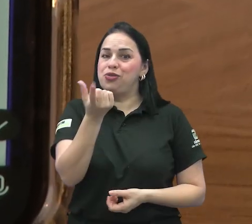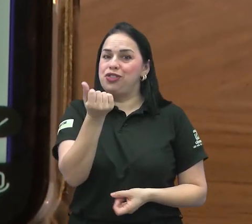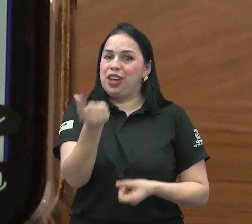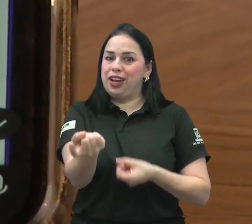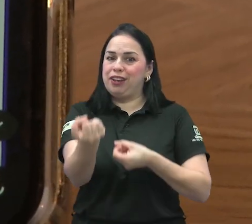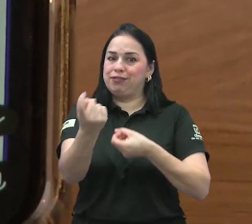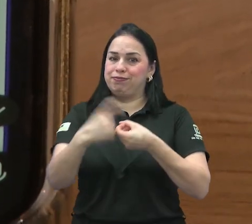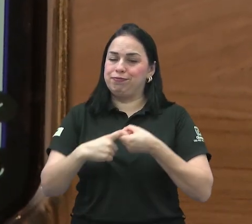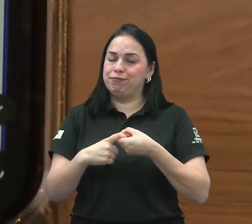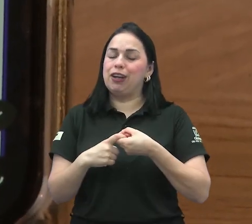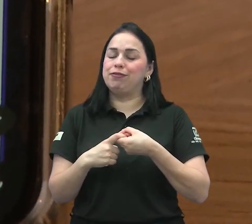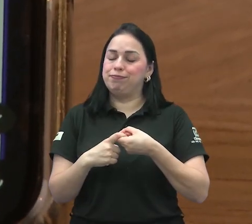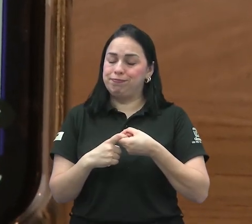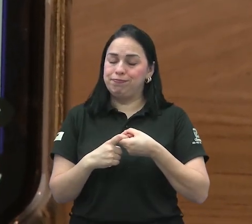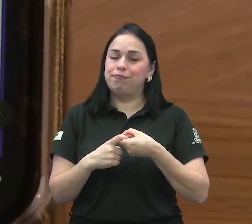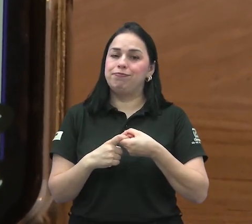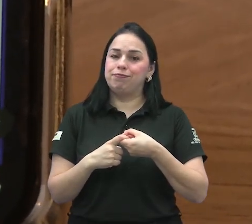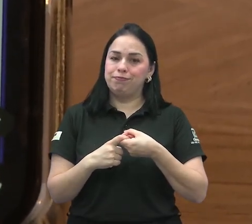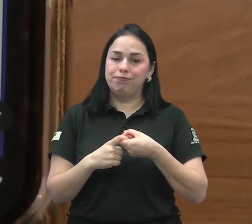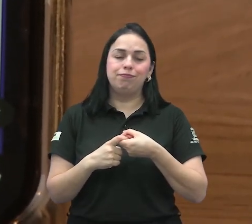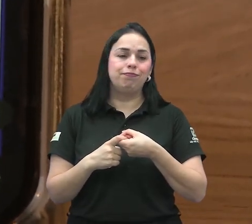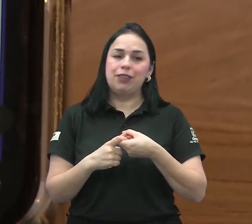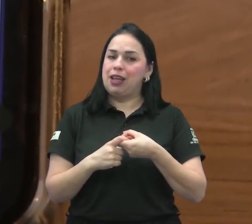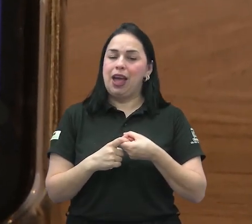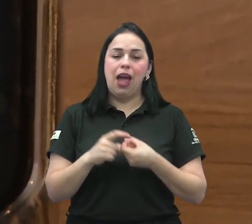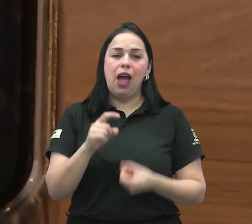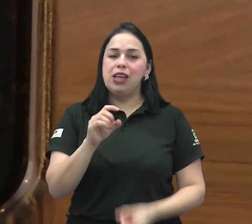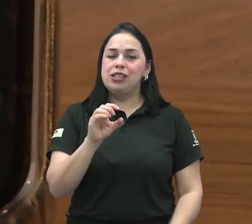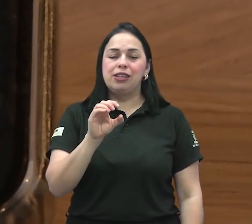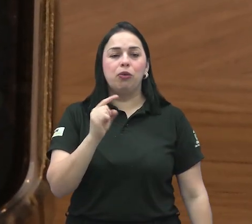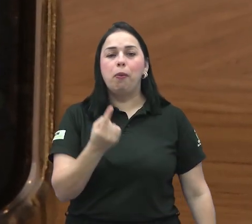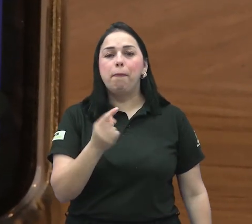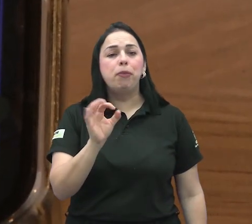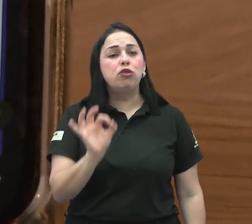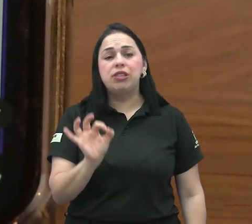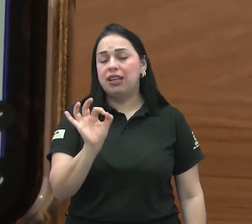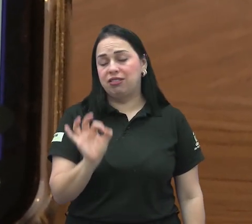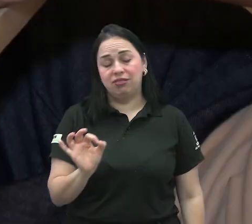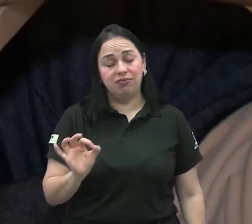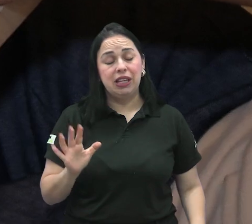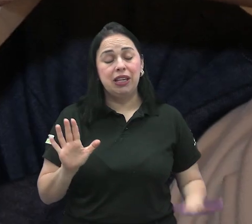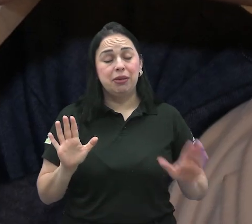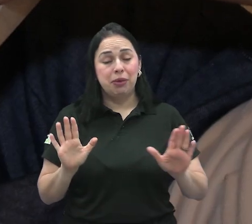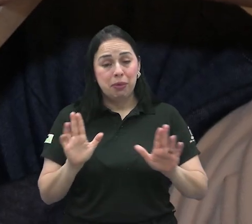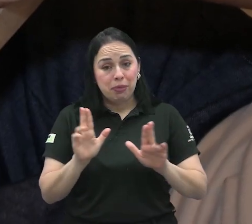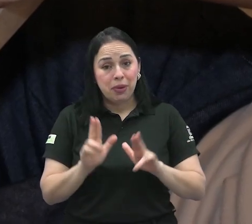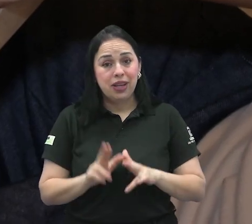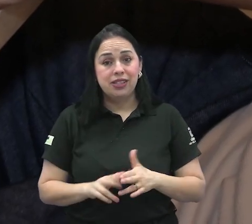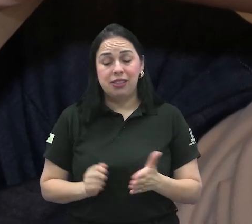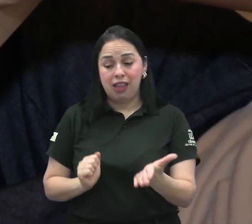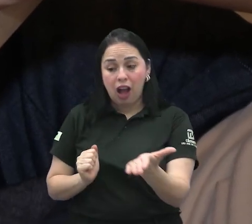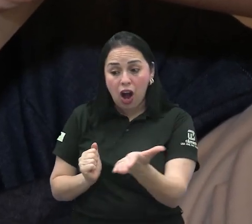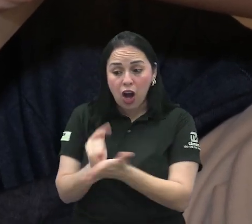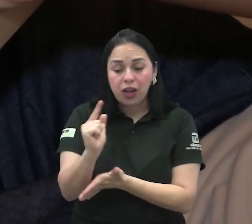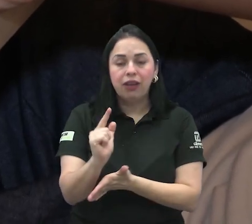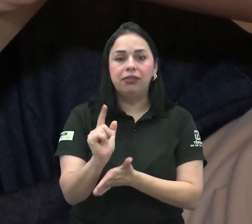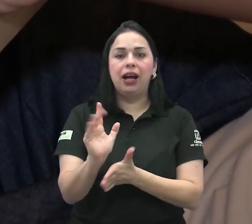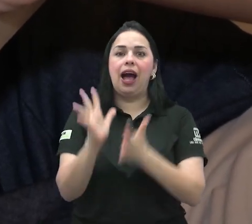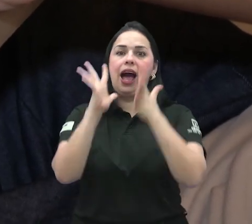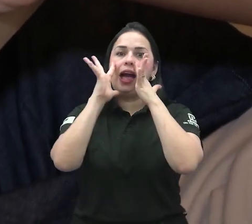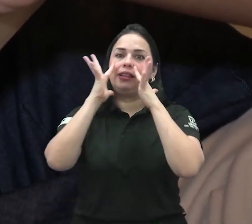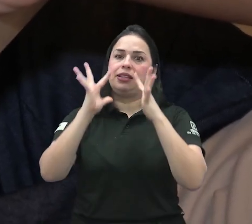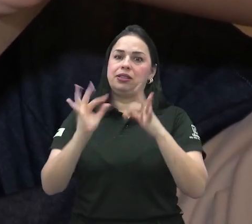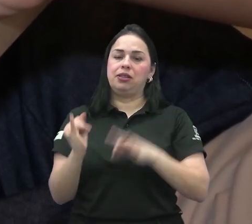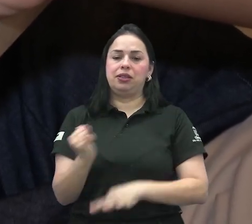de receber o dinheiro de volta após sofrer um golpe é de menos de 1%. Por isso, ter atenção é